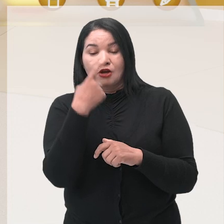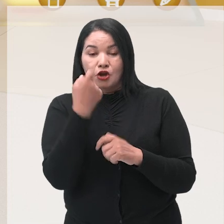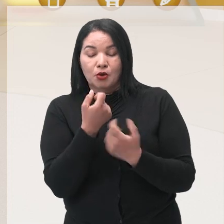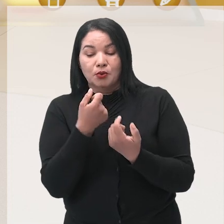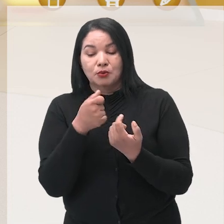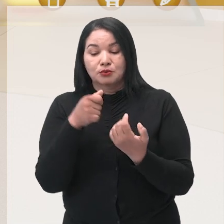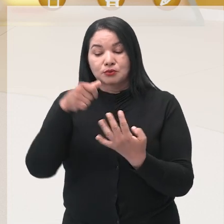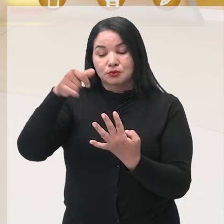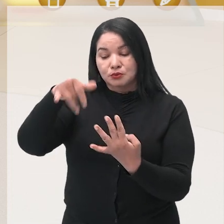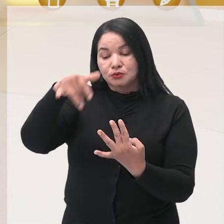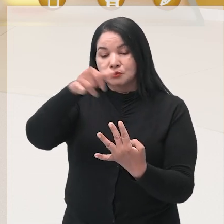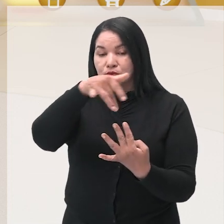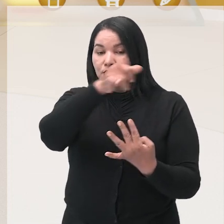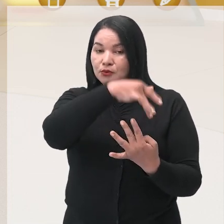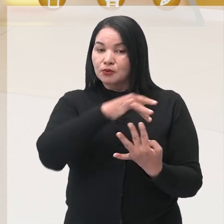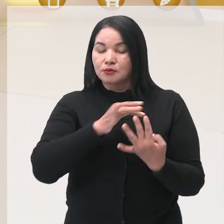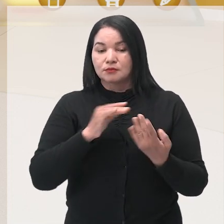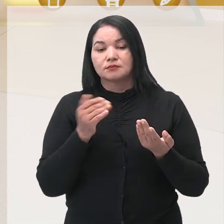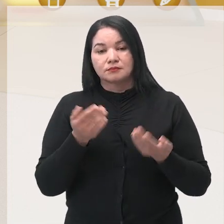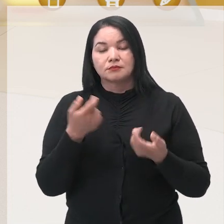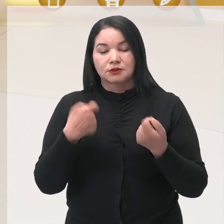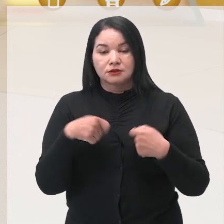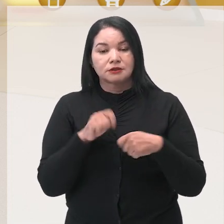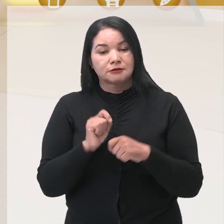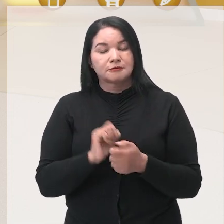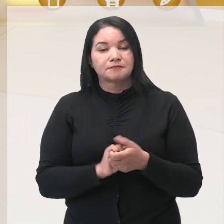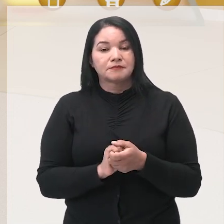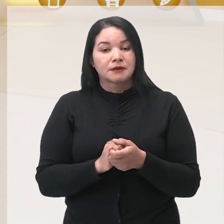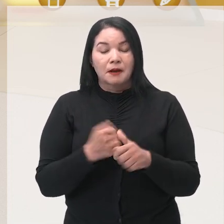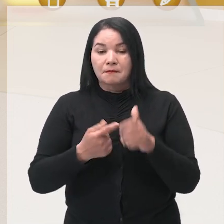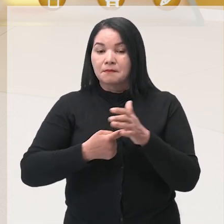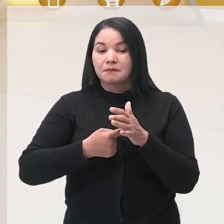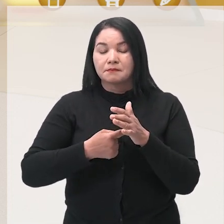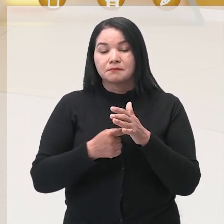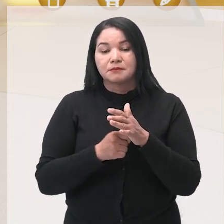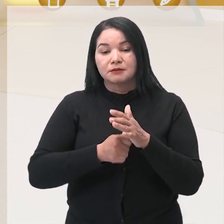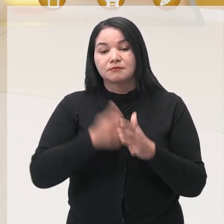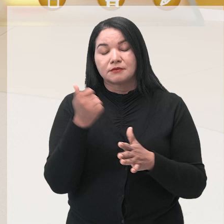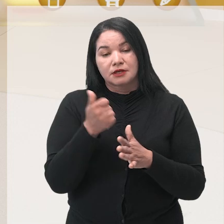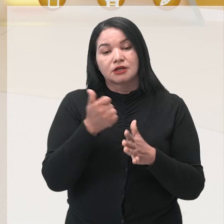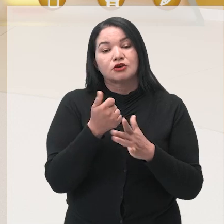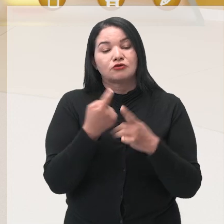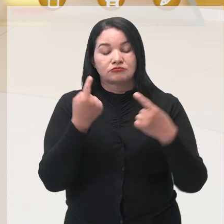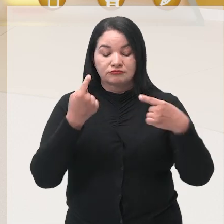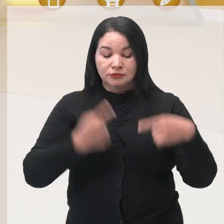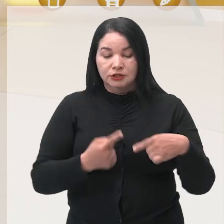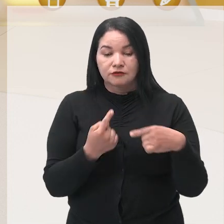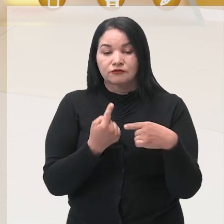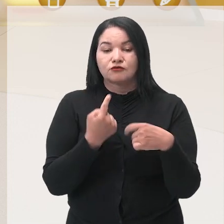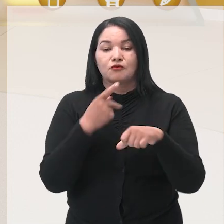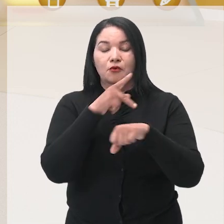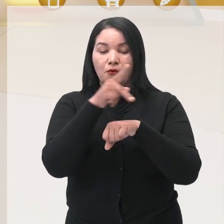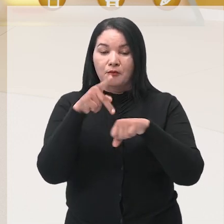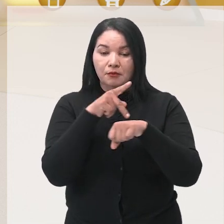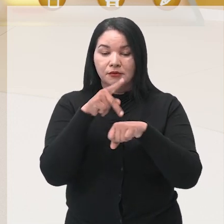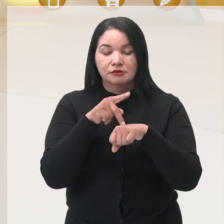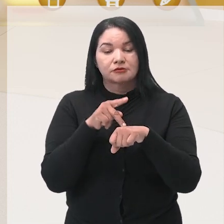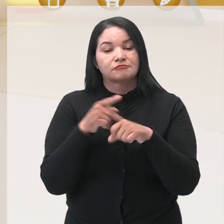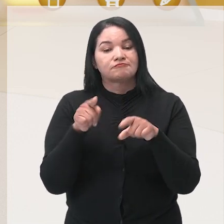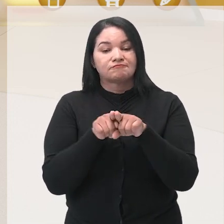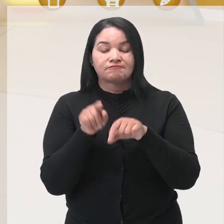Então, esse é um dos primeiros desafios a serem enfrentados pelo nosso país, pelo nosso